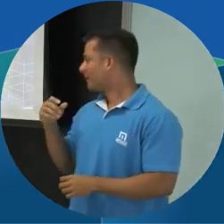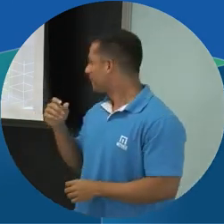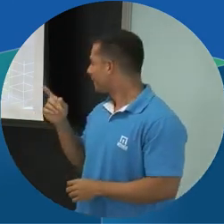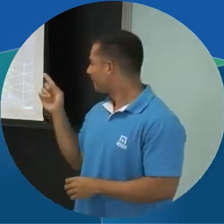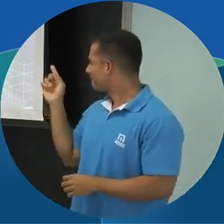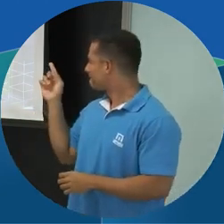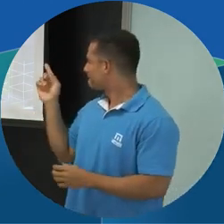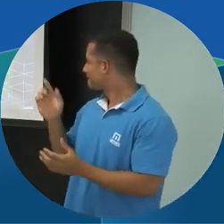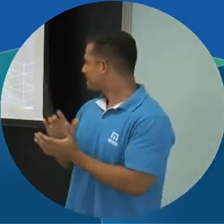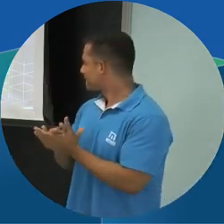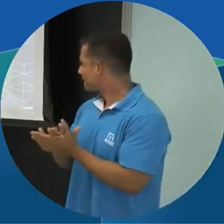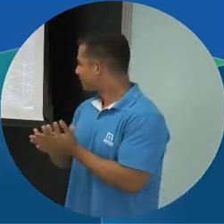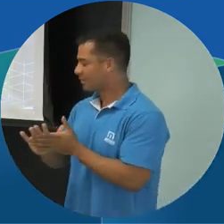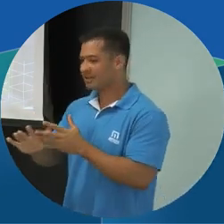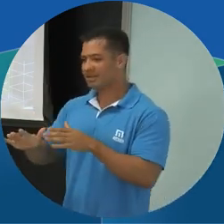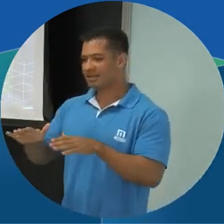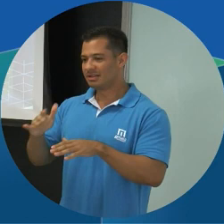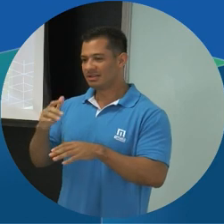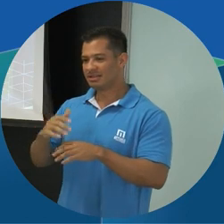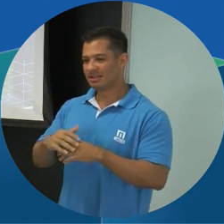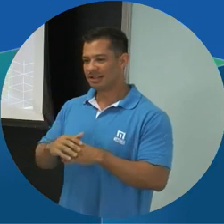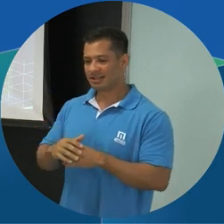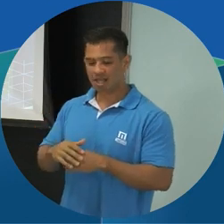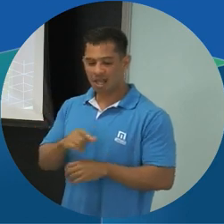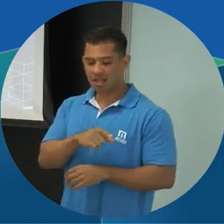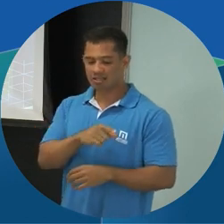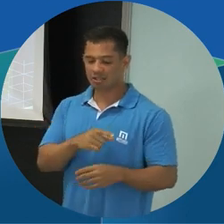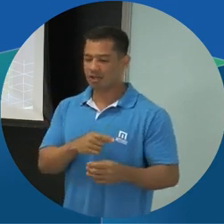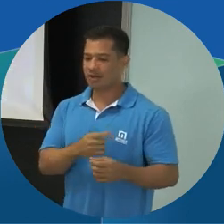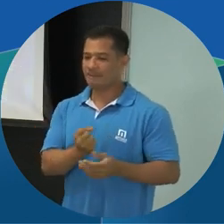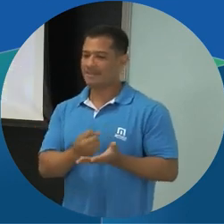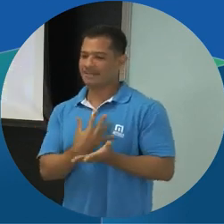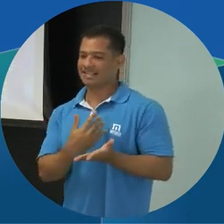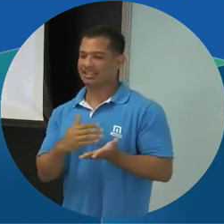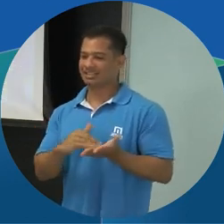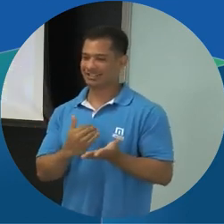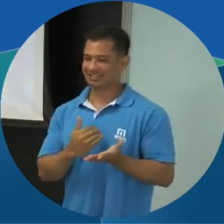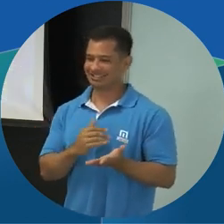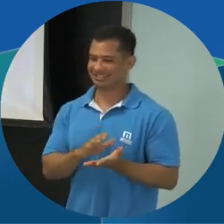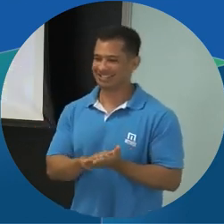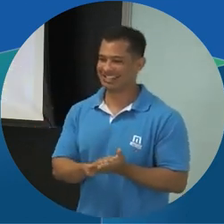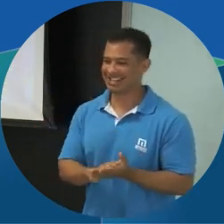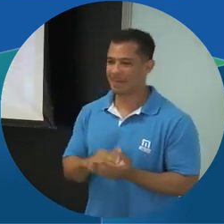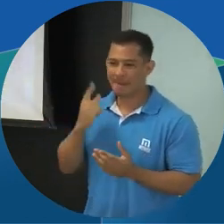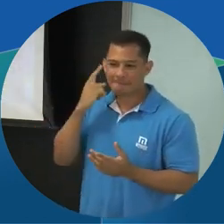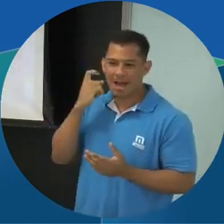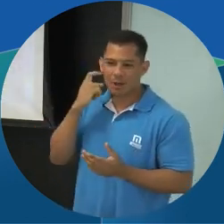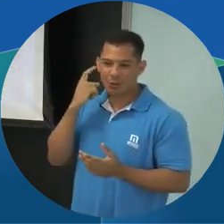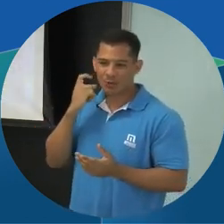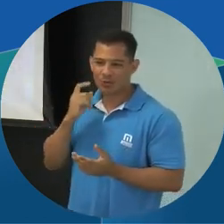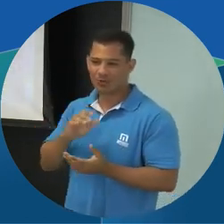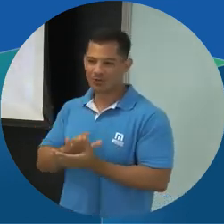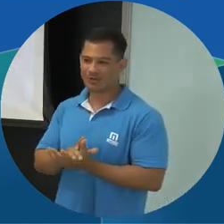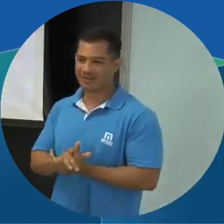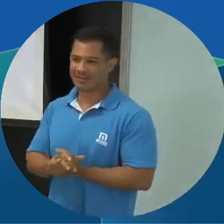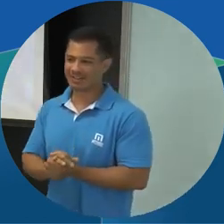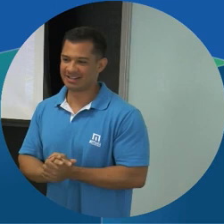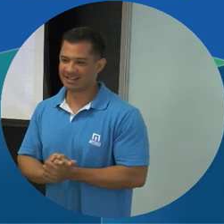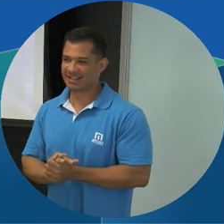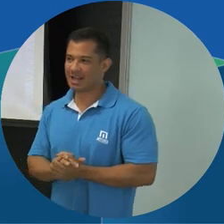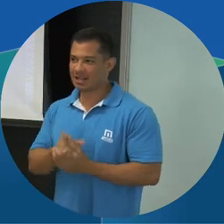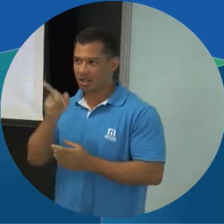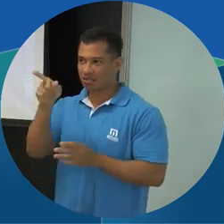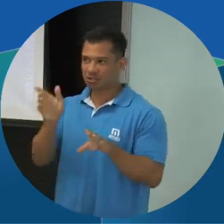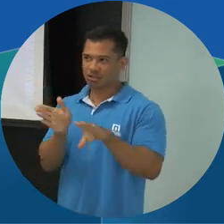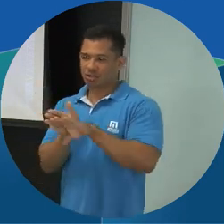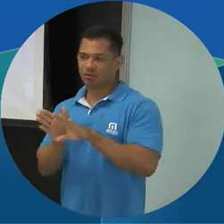O solo grampeado, essa foto não dá para ver muito bem. Solo grampeado e tem também a